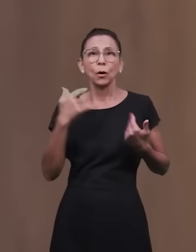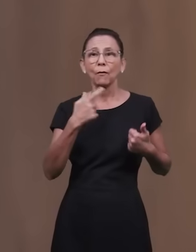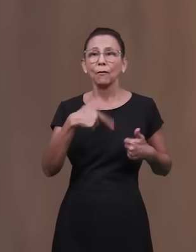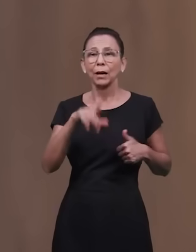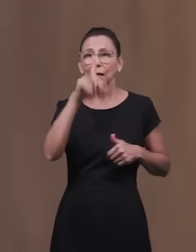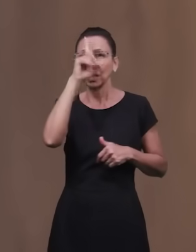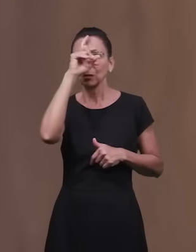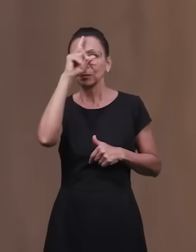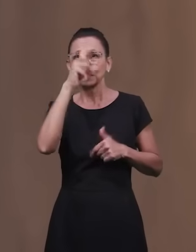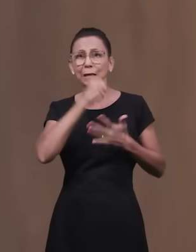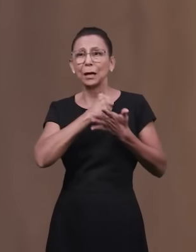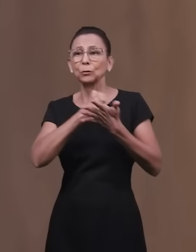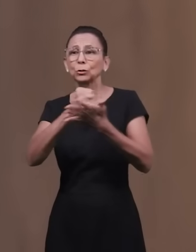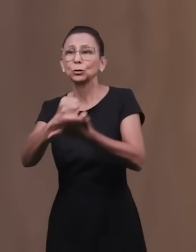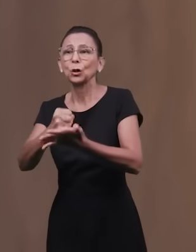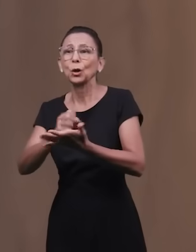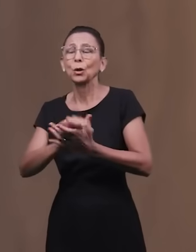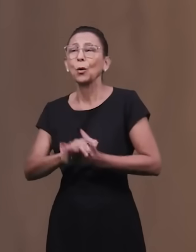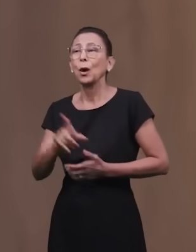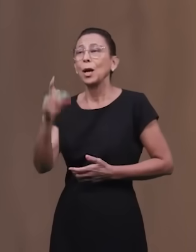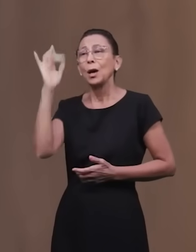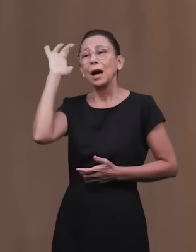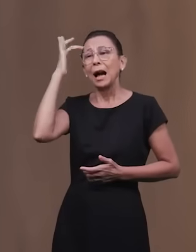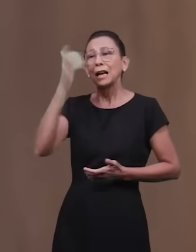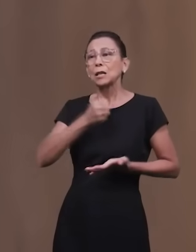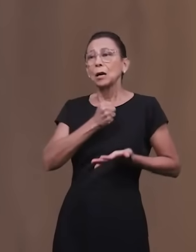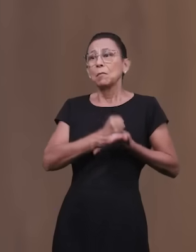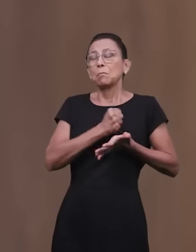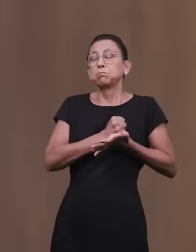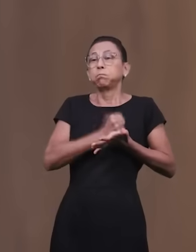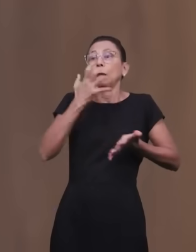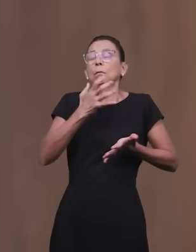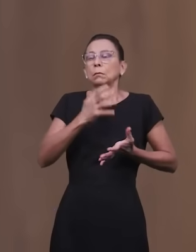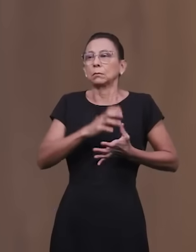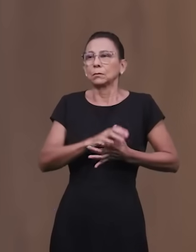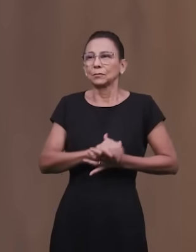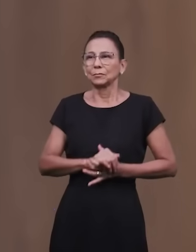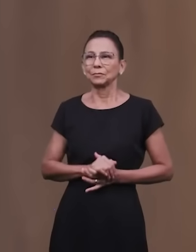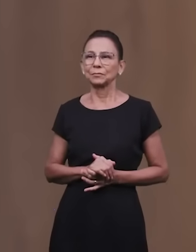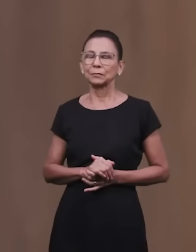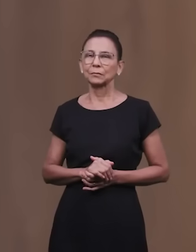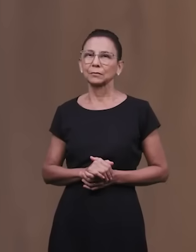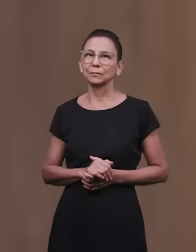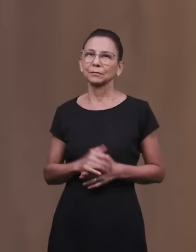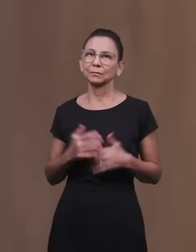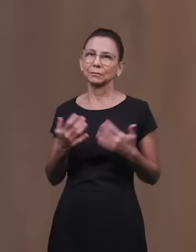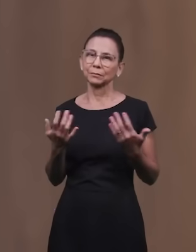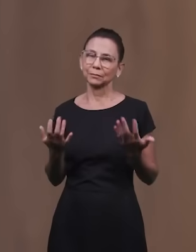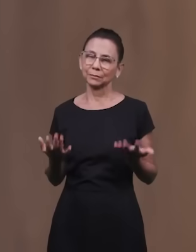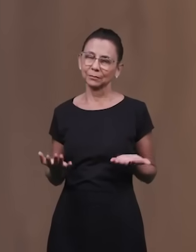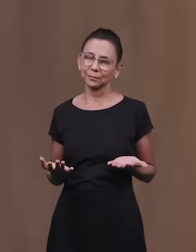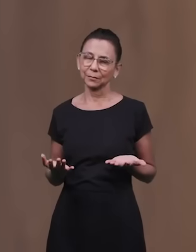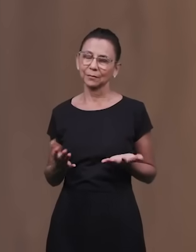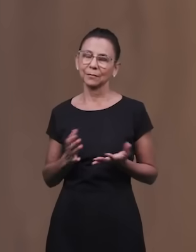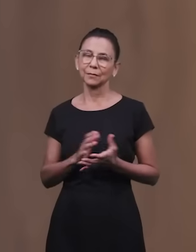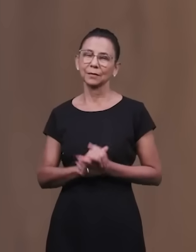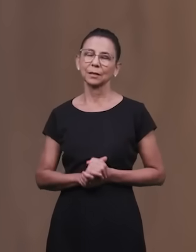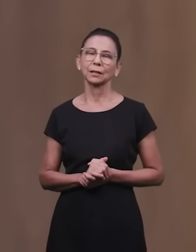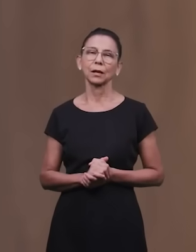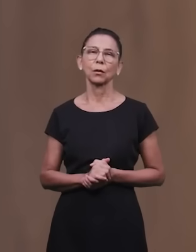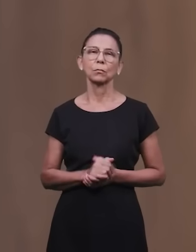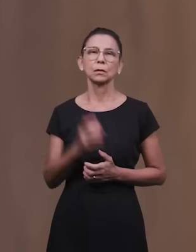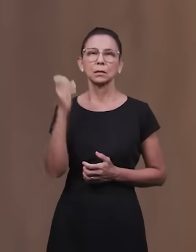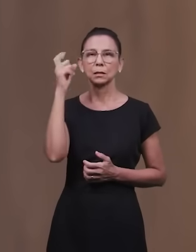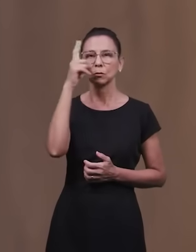vão pronto-socorro achando que estão infartando, chega lá, depois de todos os exames é concluído ansiedade.